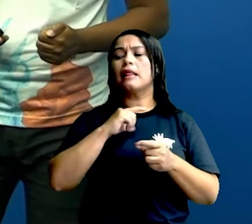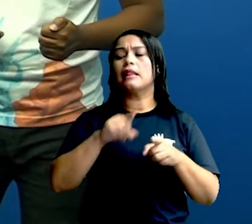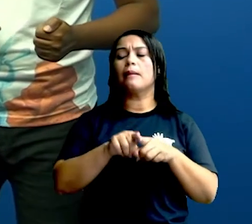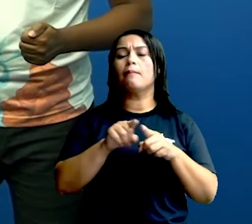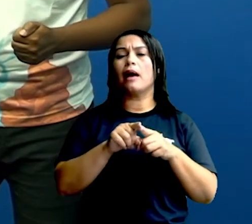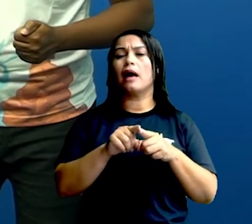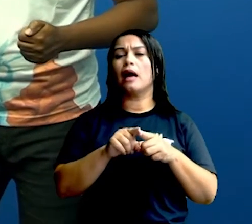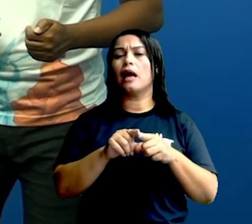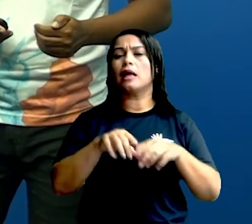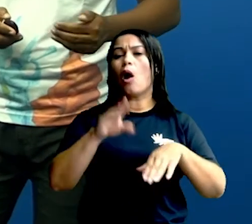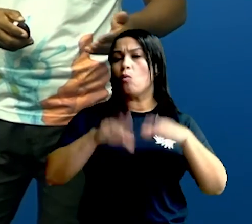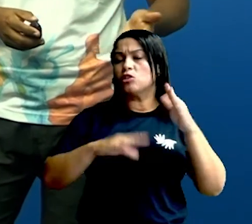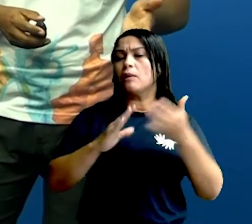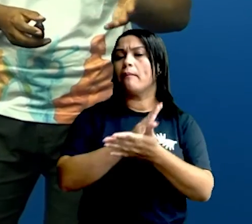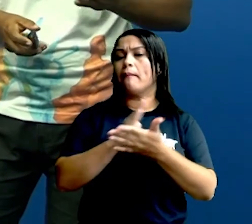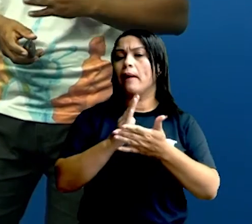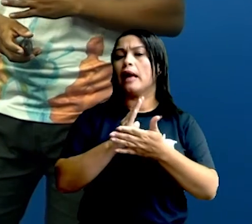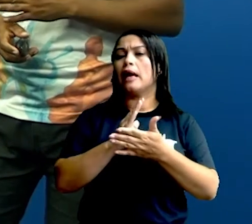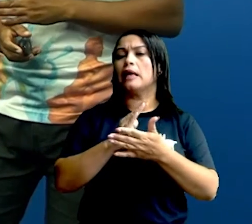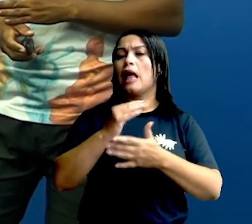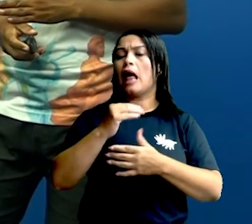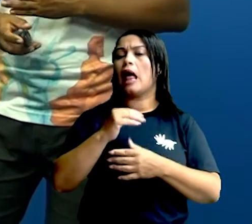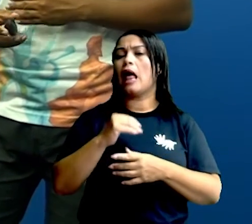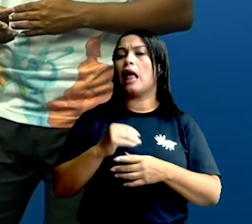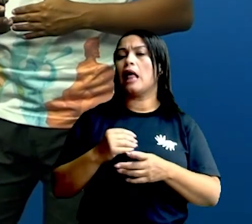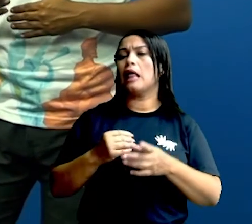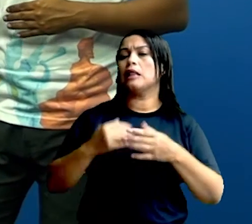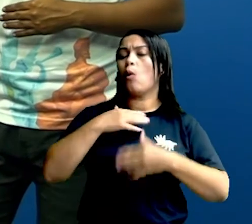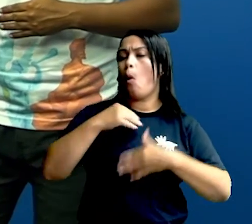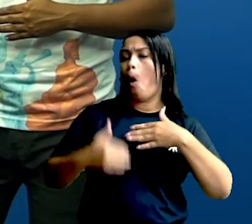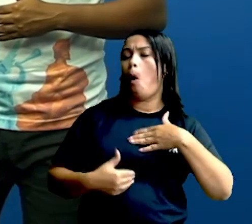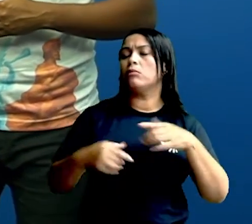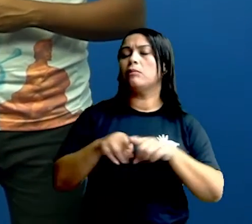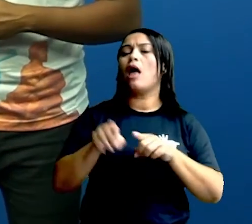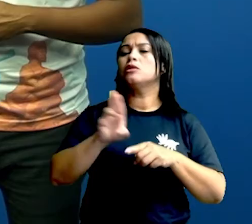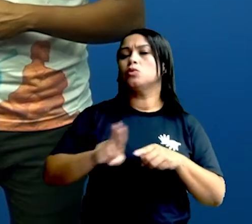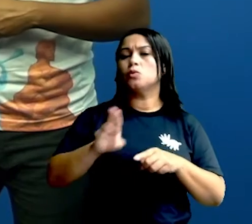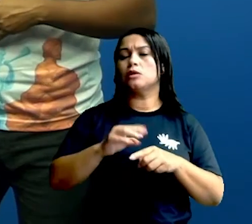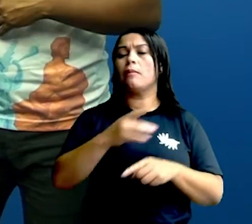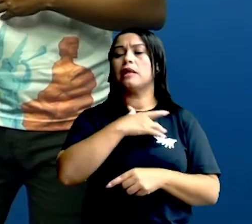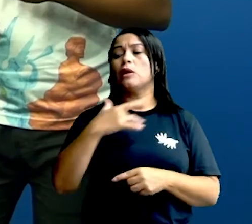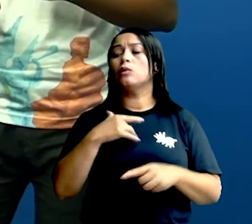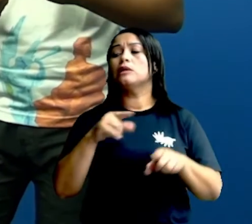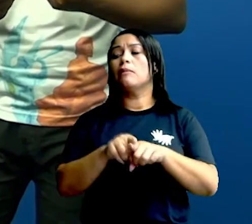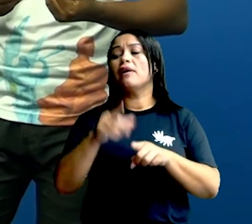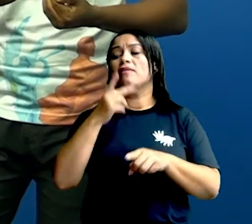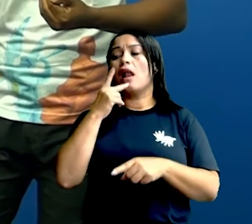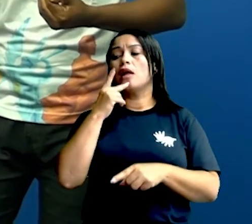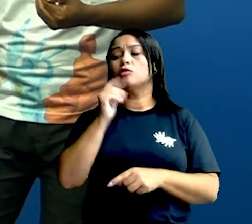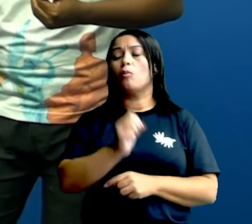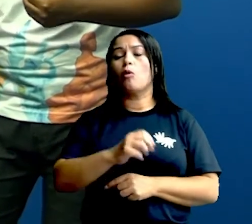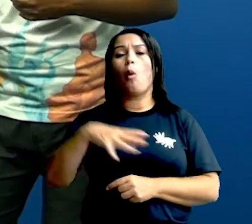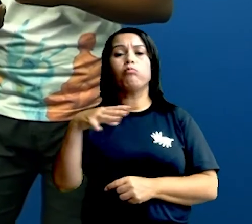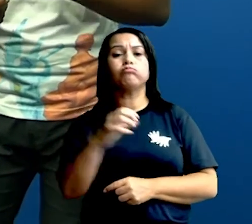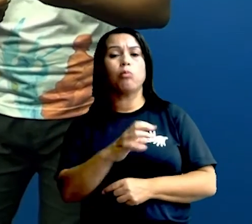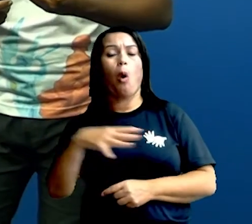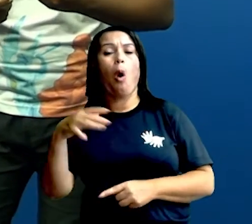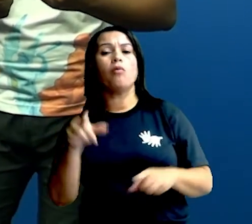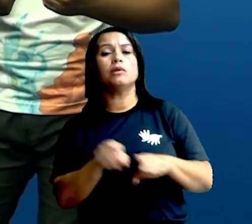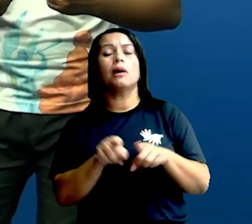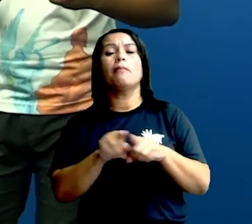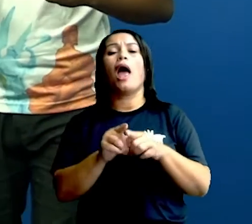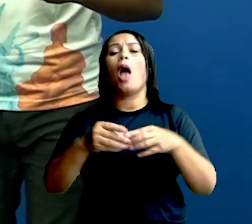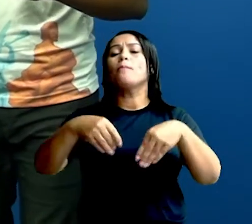terapias alternativas. Em seguida, falamos sobre os moluscos, como o polvo, o caracol, o caramujo,